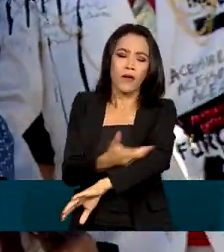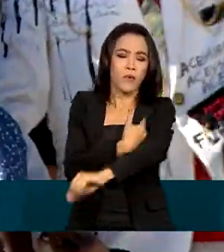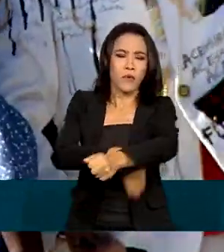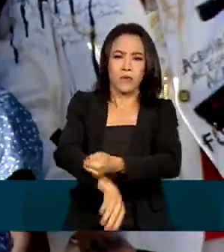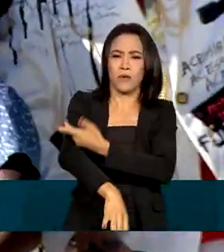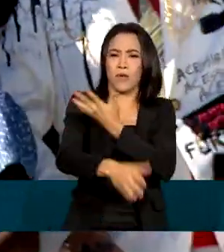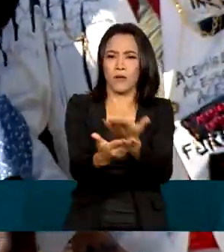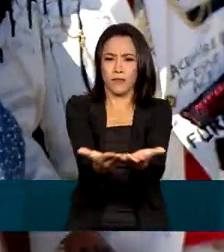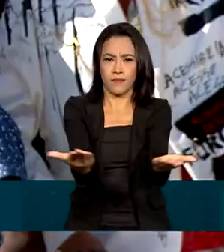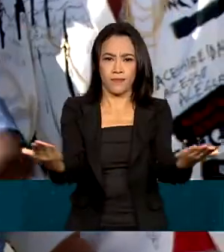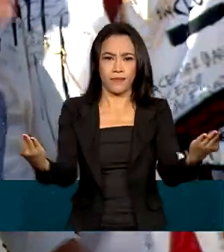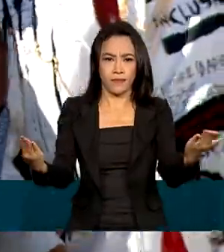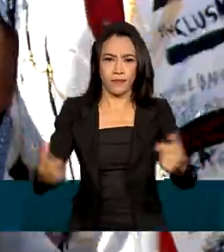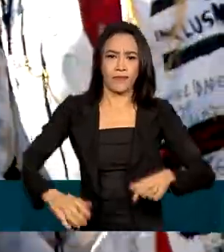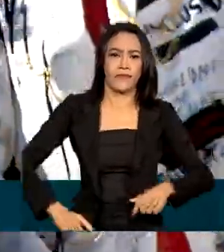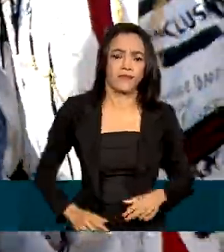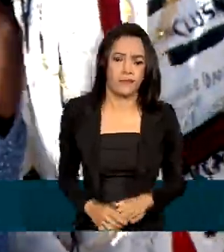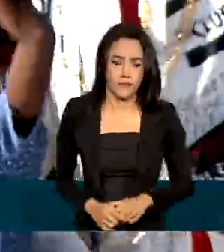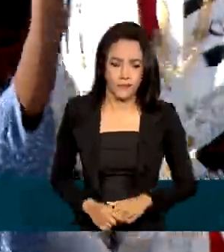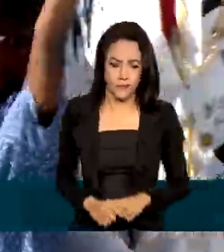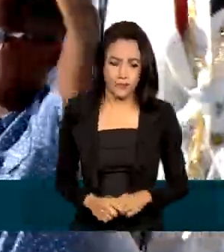emocionado.